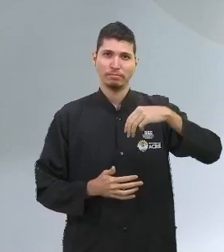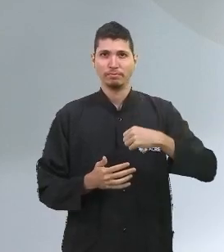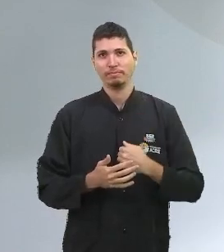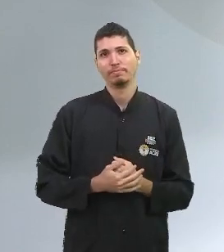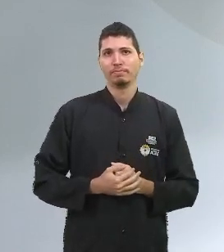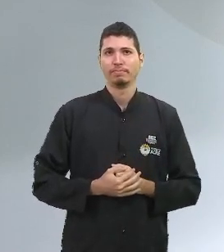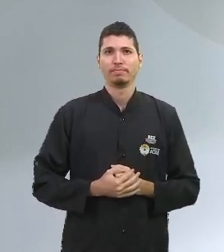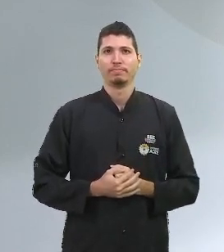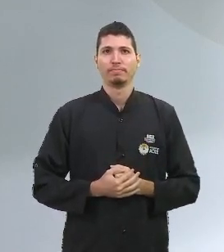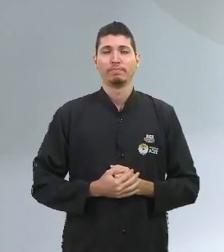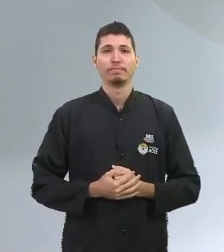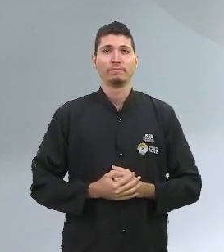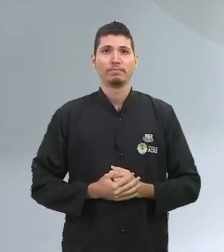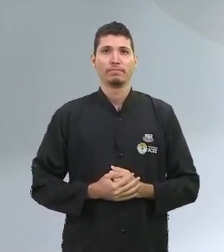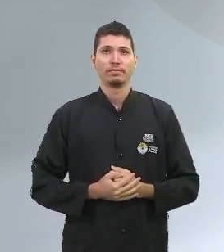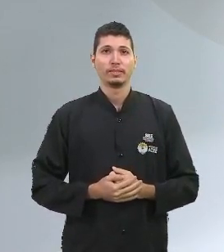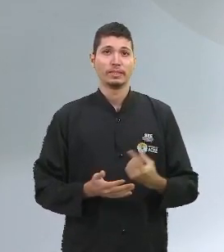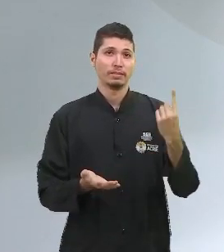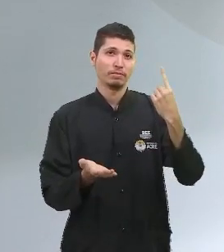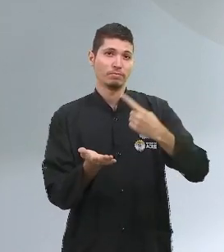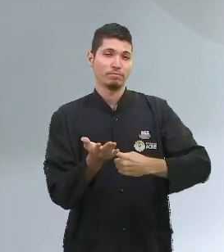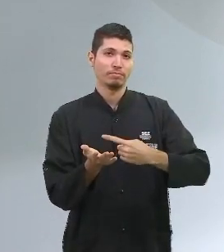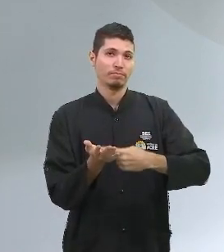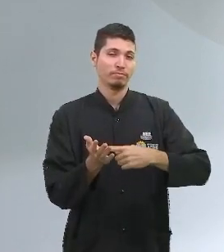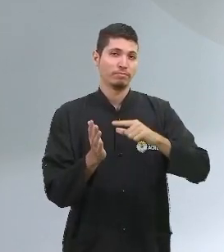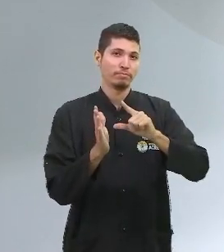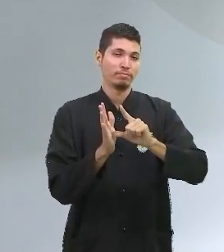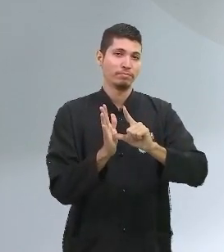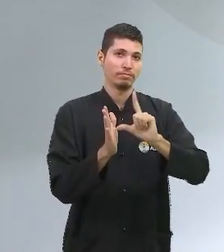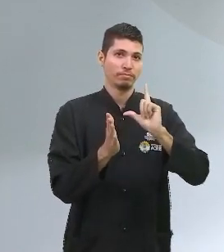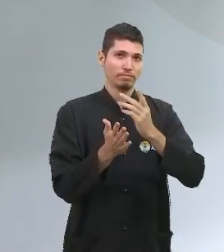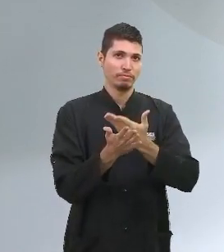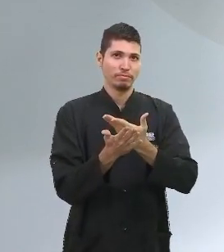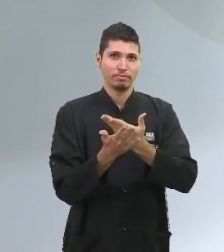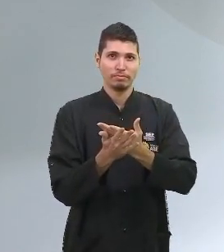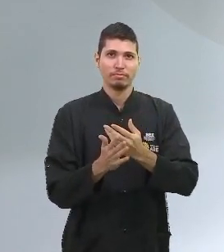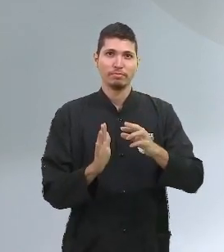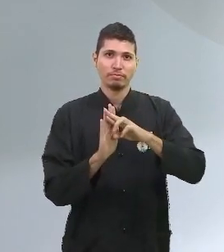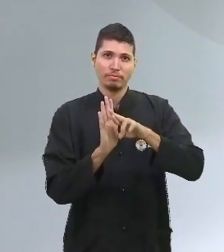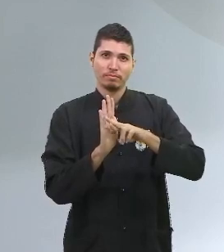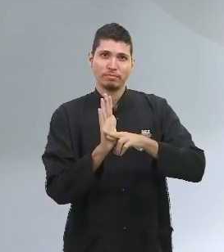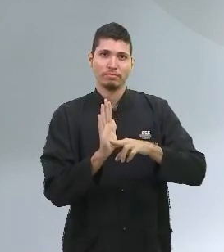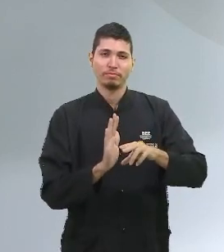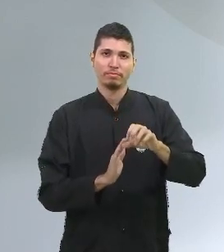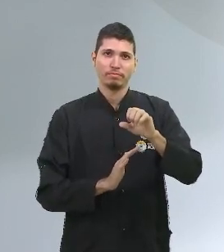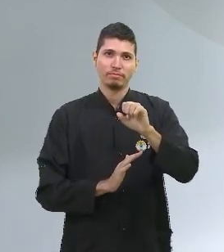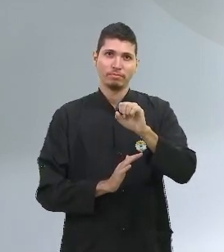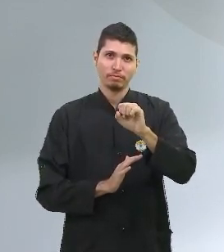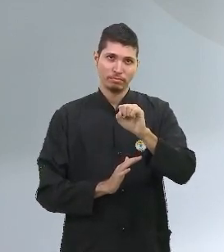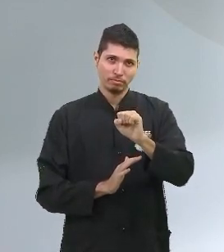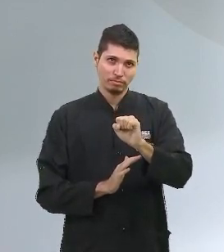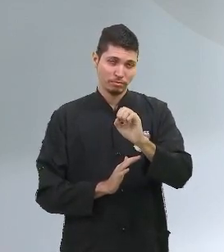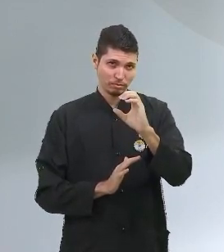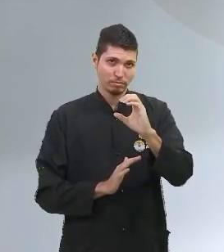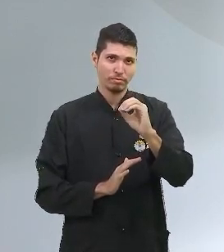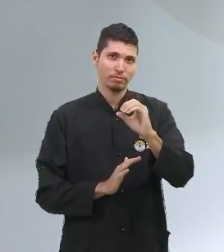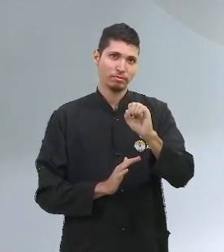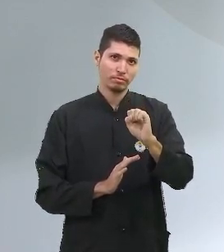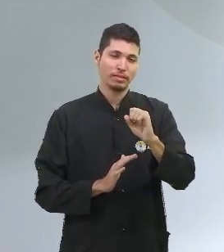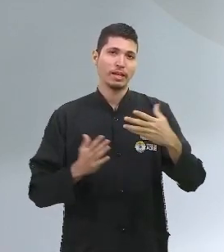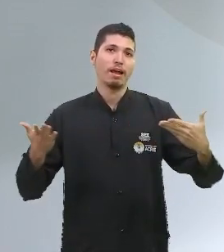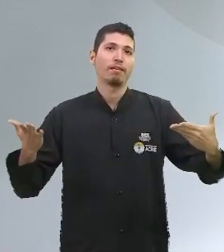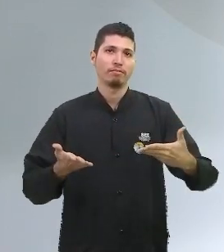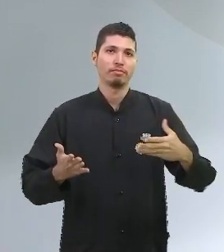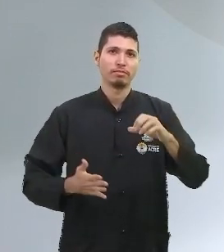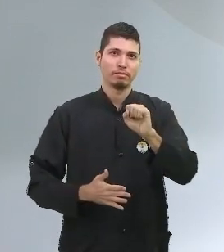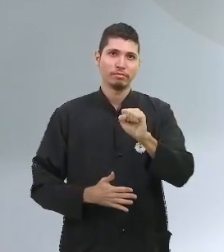Então, agora, como combinado na aula anterior, na lei dos cossenos, nós vamos falar sobre a lei dos senos. Lembrando que a